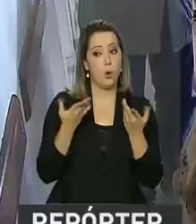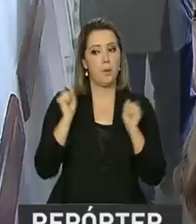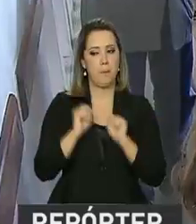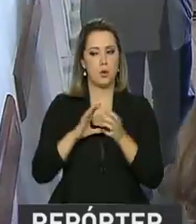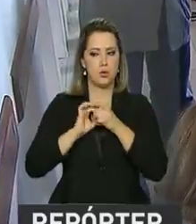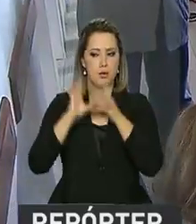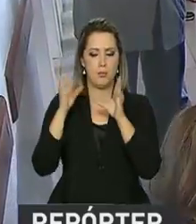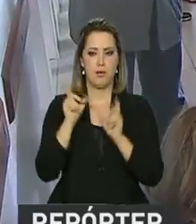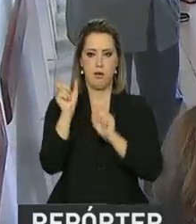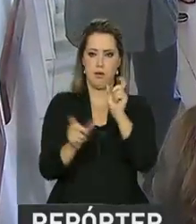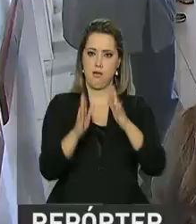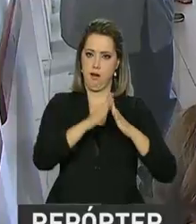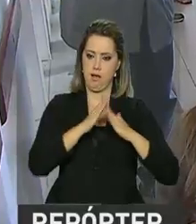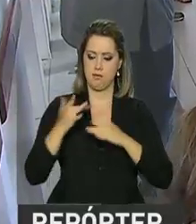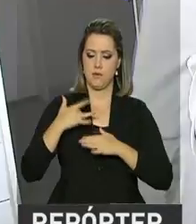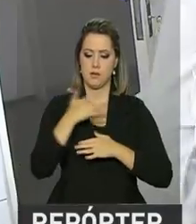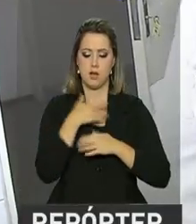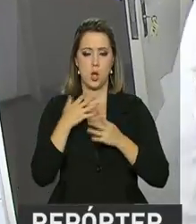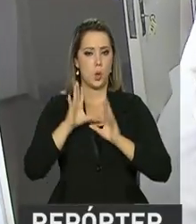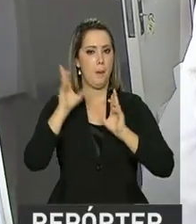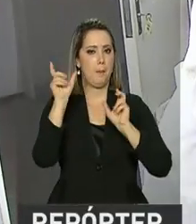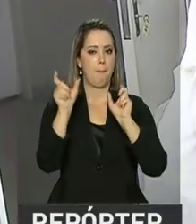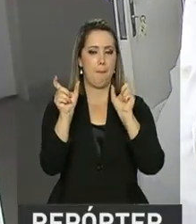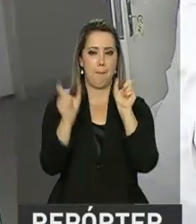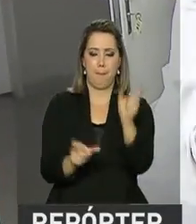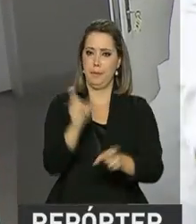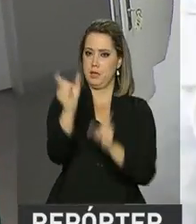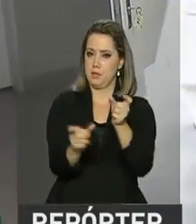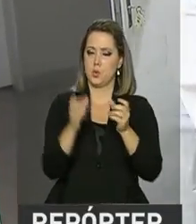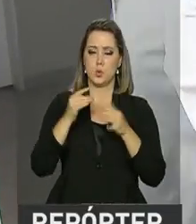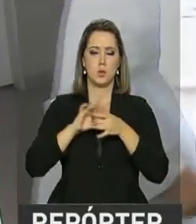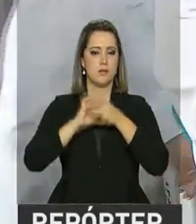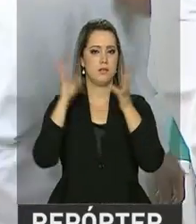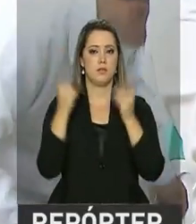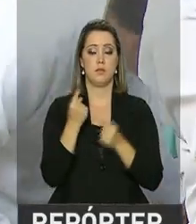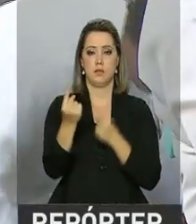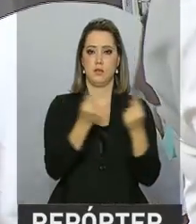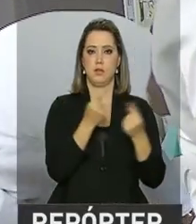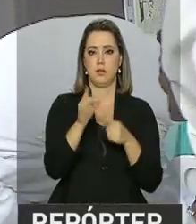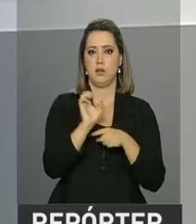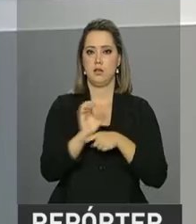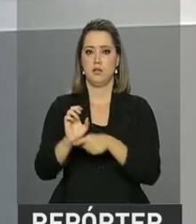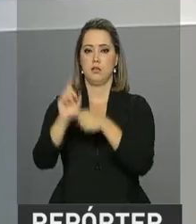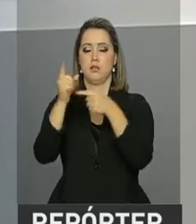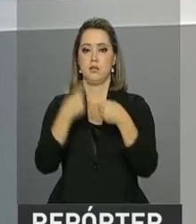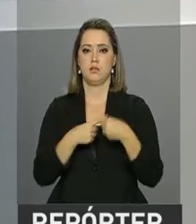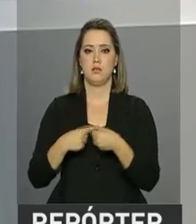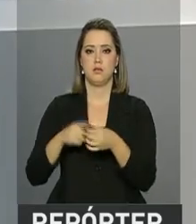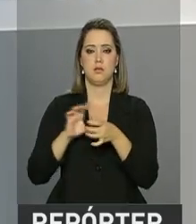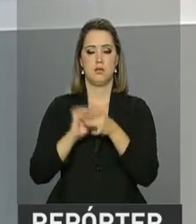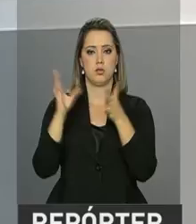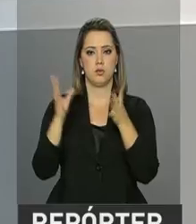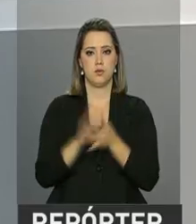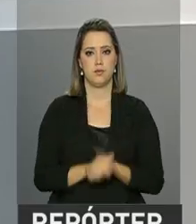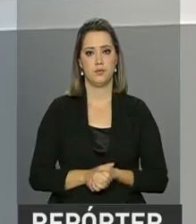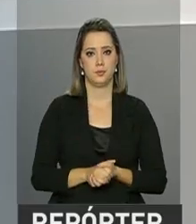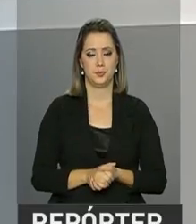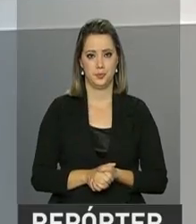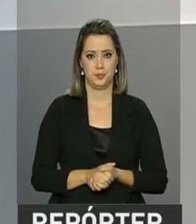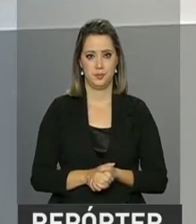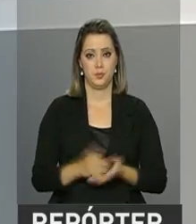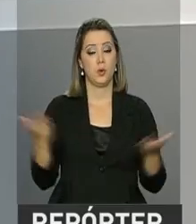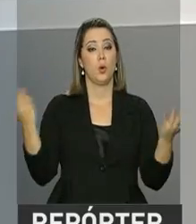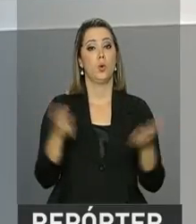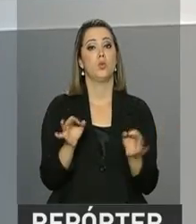vacinação nos postos para o público em geral mas essa opção ficou a cargo dos estados e municípios termina hoje o